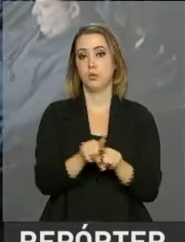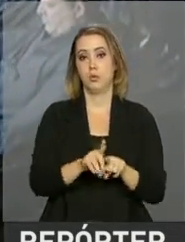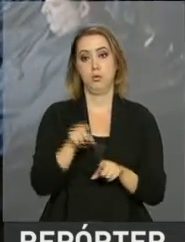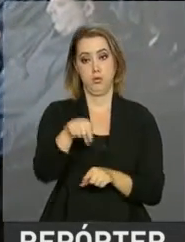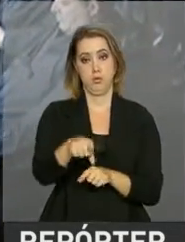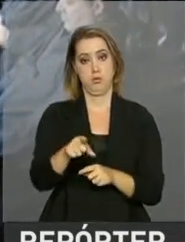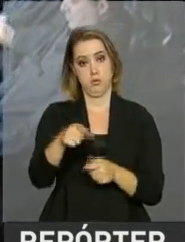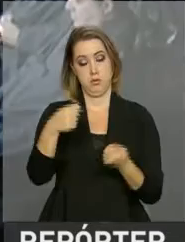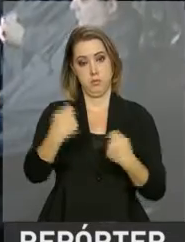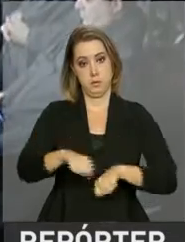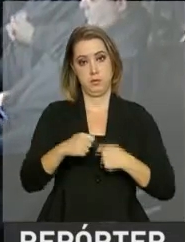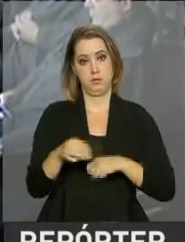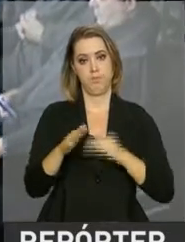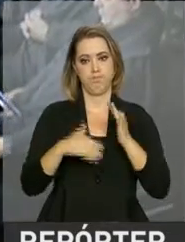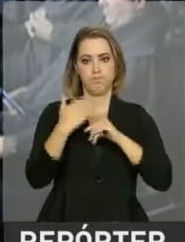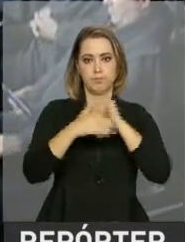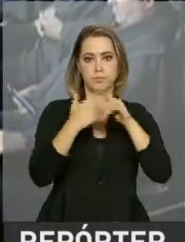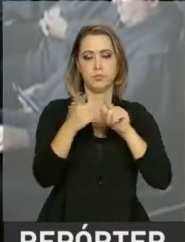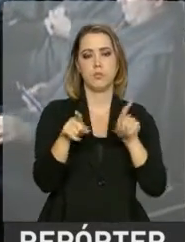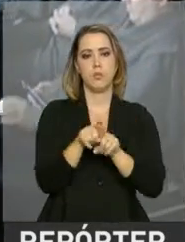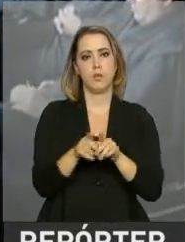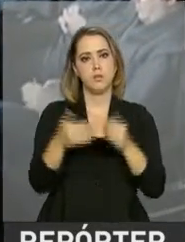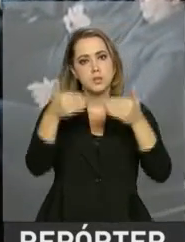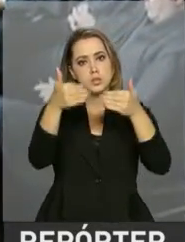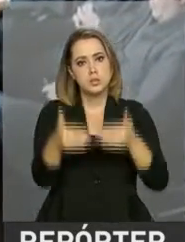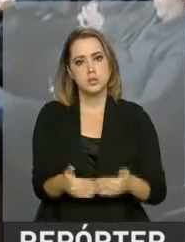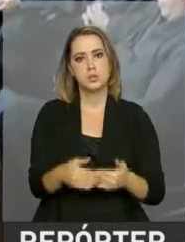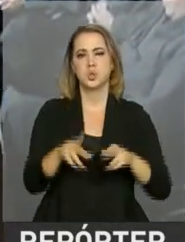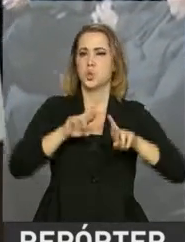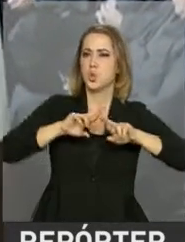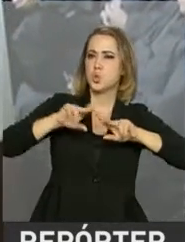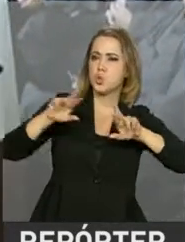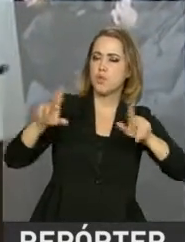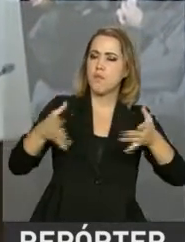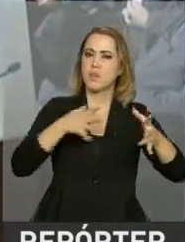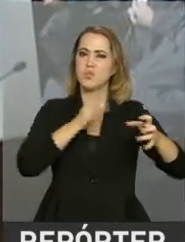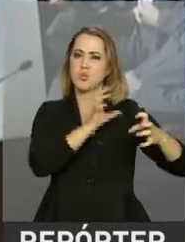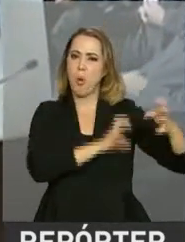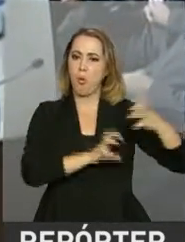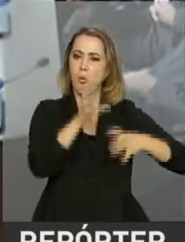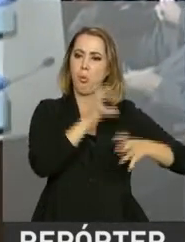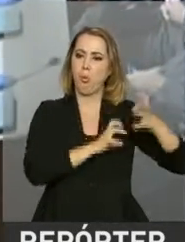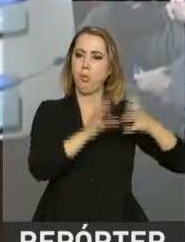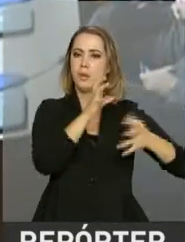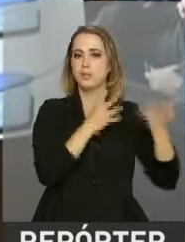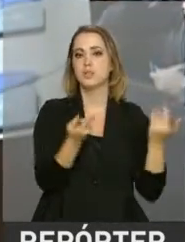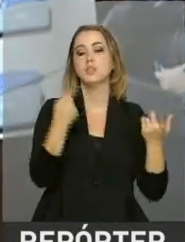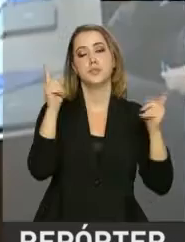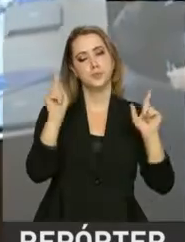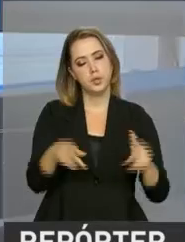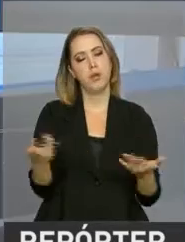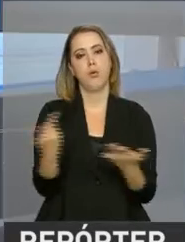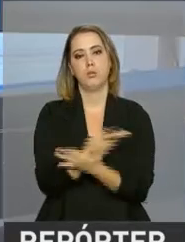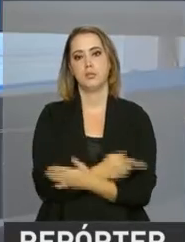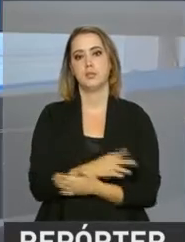firmeza e a argúcia necessárias ao enfrentamento das tormentas que, inexoravelmente,